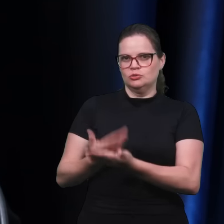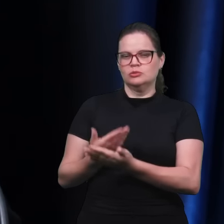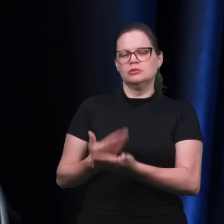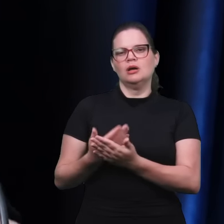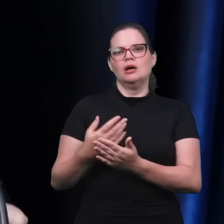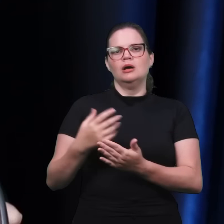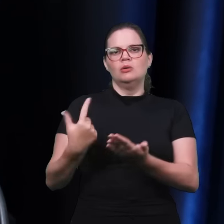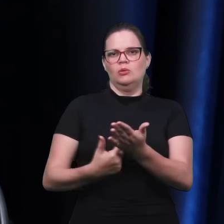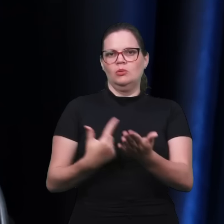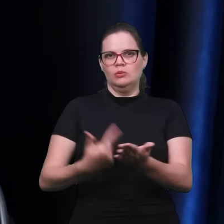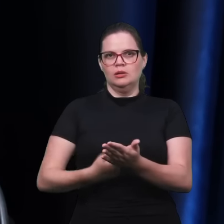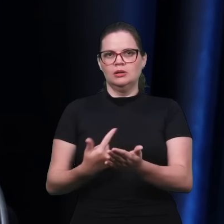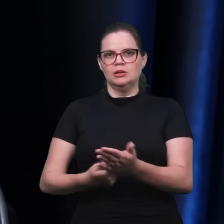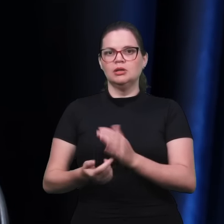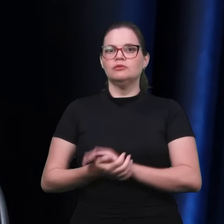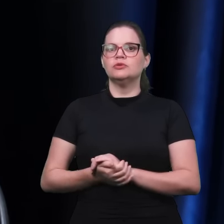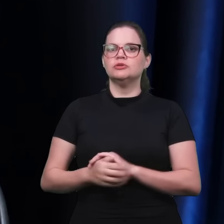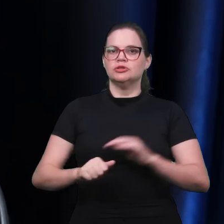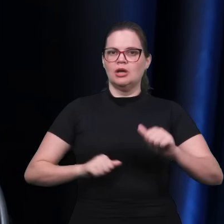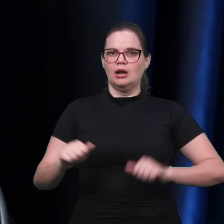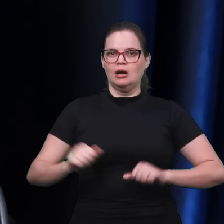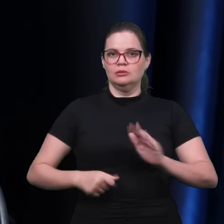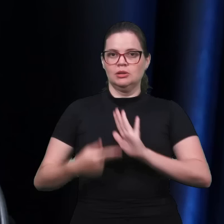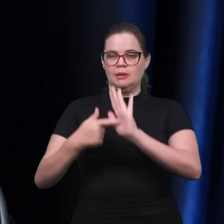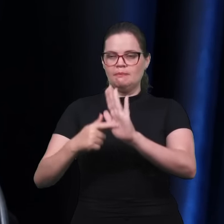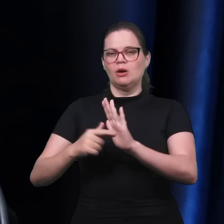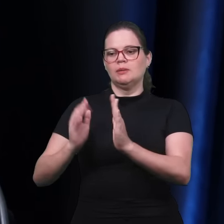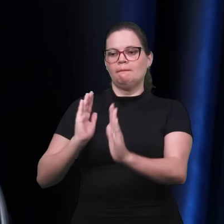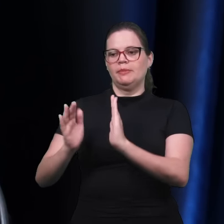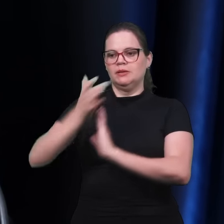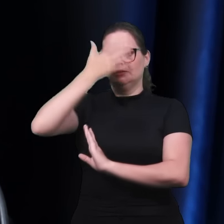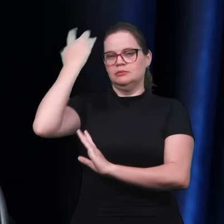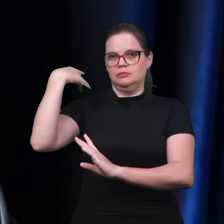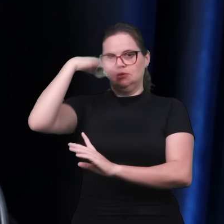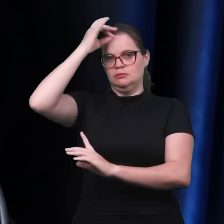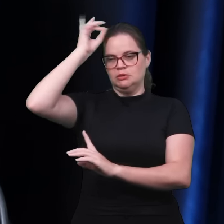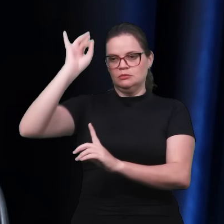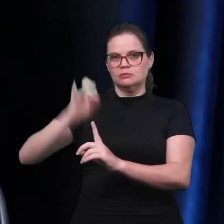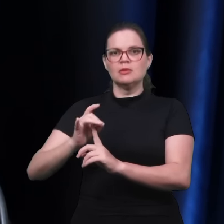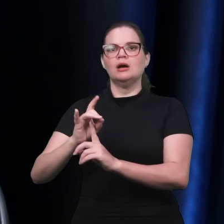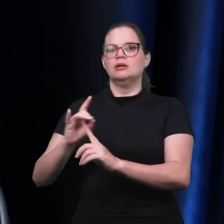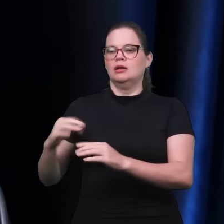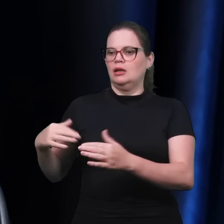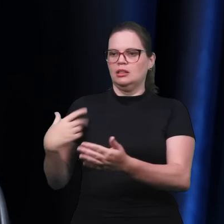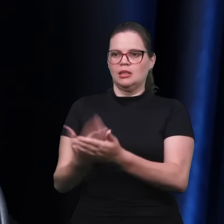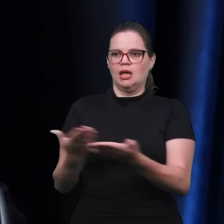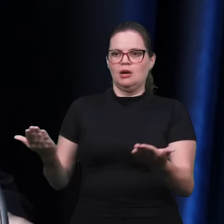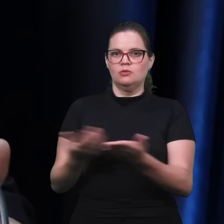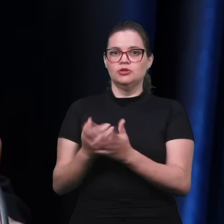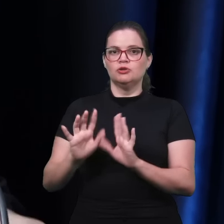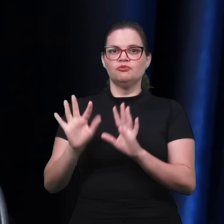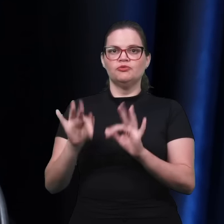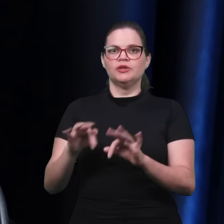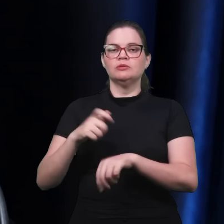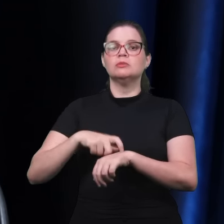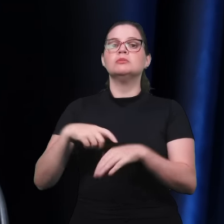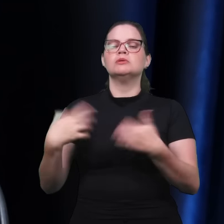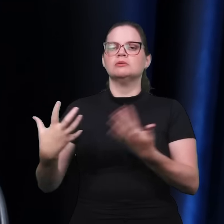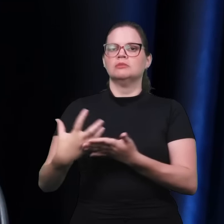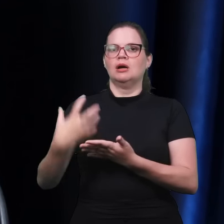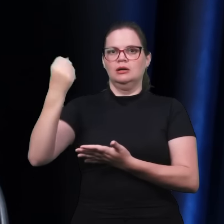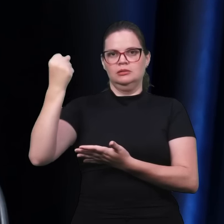as cartas, o período do Espírito Santo que se estende até nós, hoje vai se encerrar no arrebatamento da igreja. Então aqui dando início